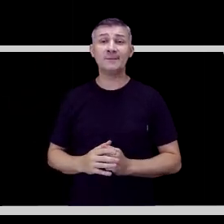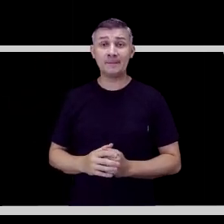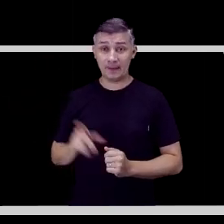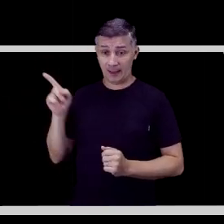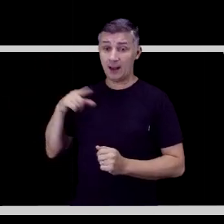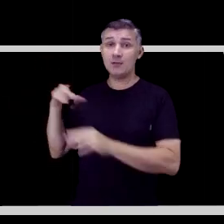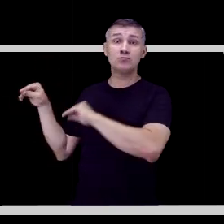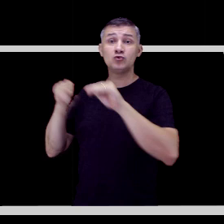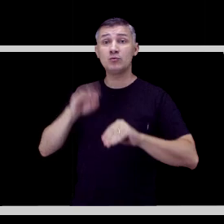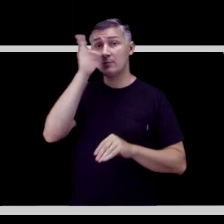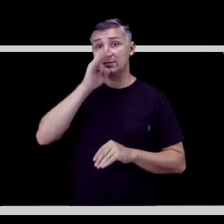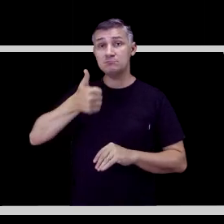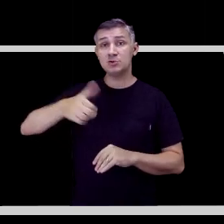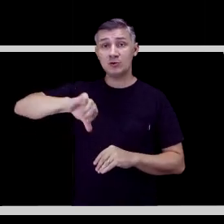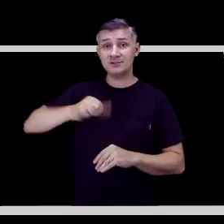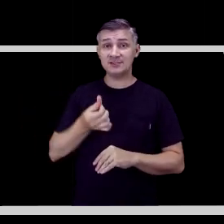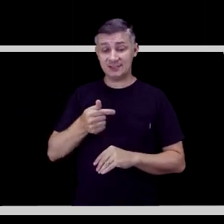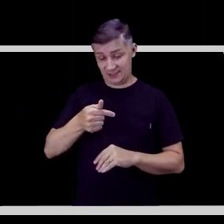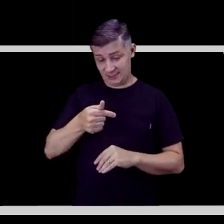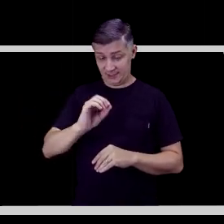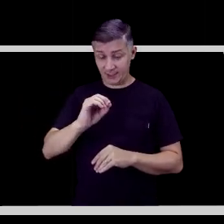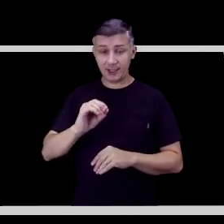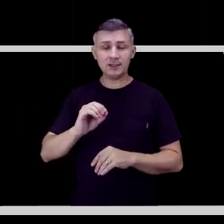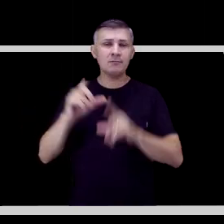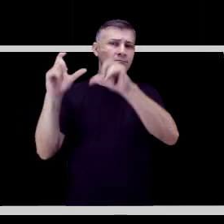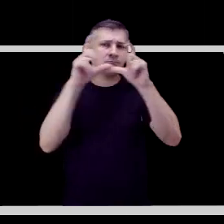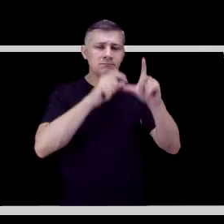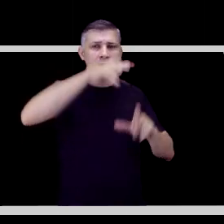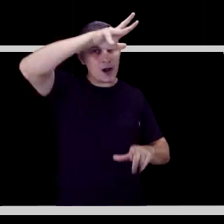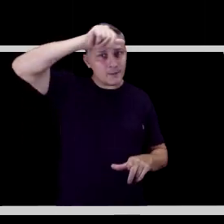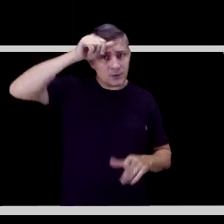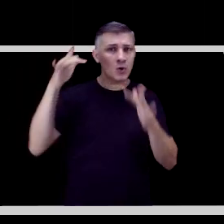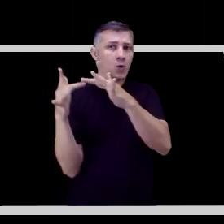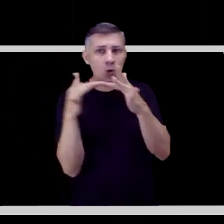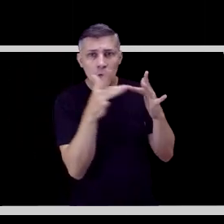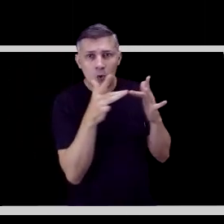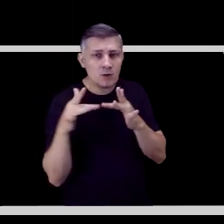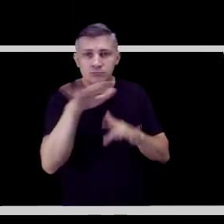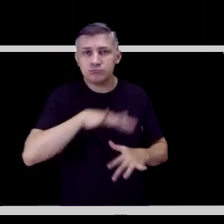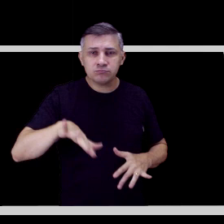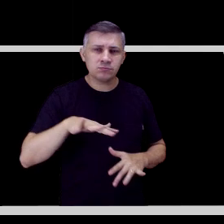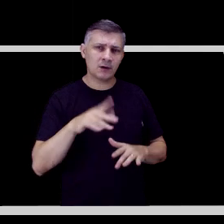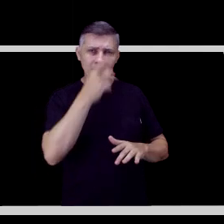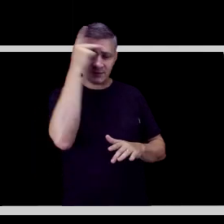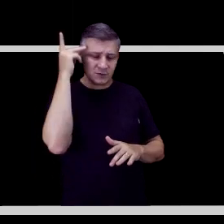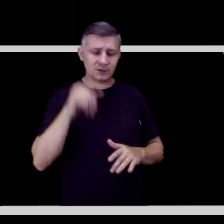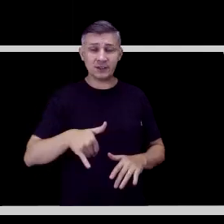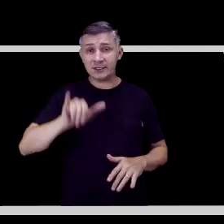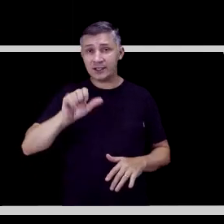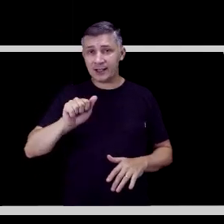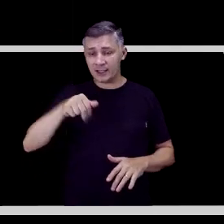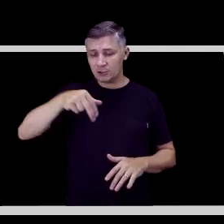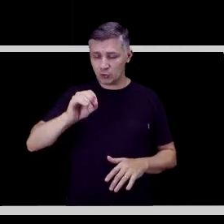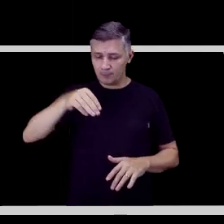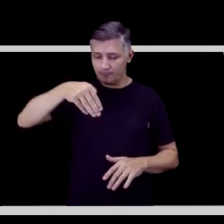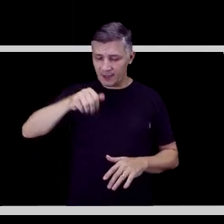muito importante assim, para o nosso contexto brasileiro. Ela veio para o Brasil nos anos 70 para fazer